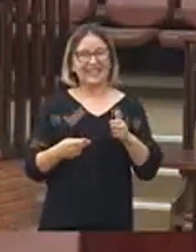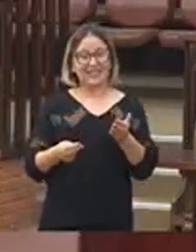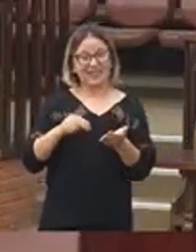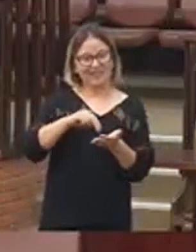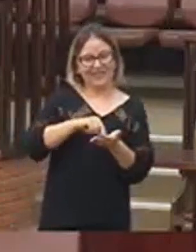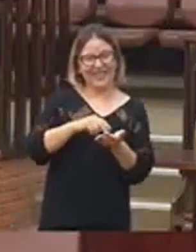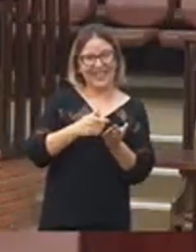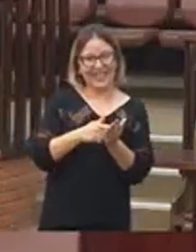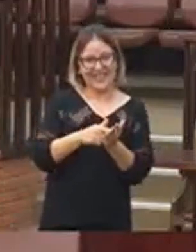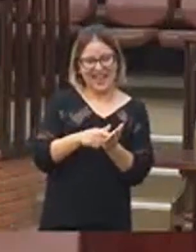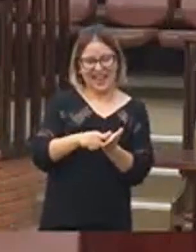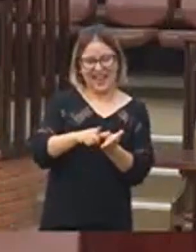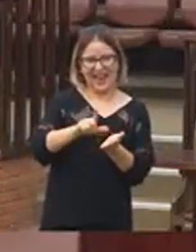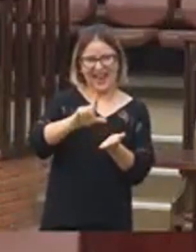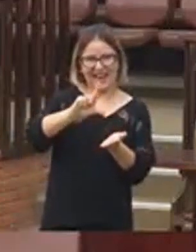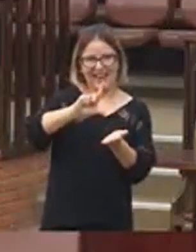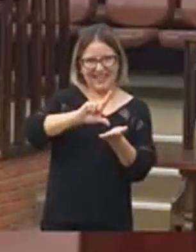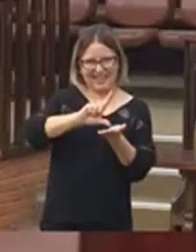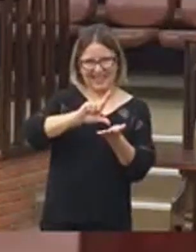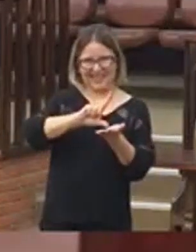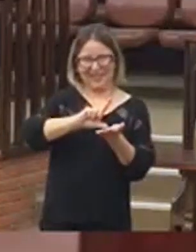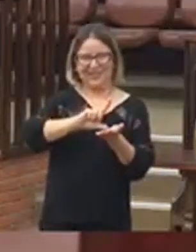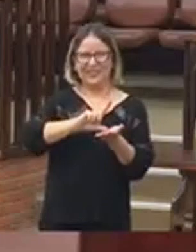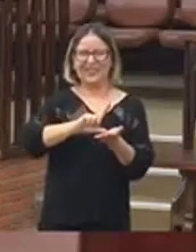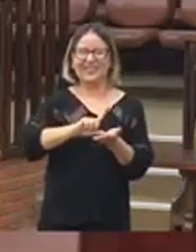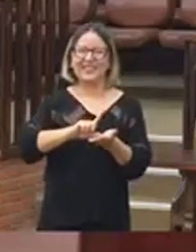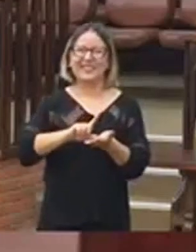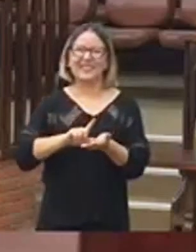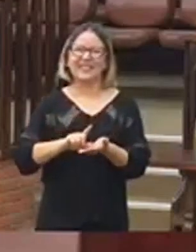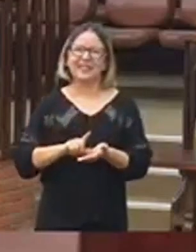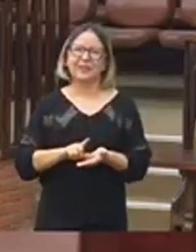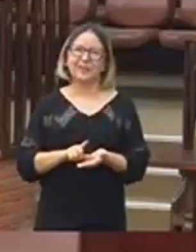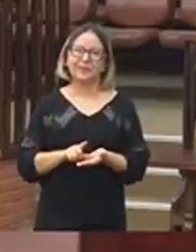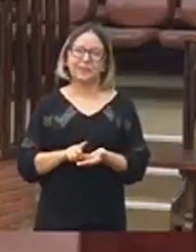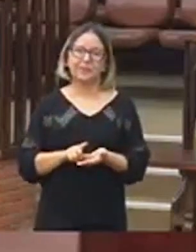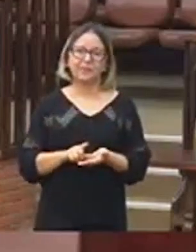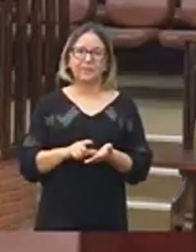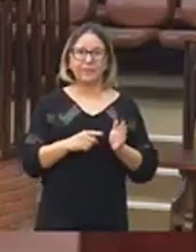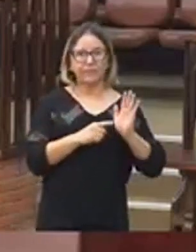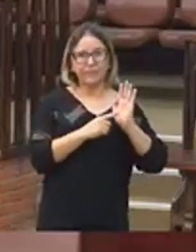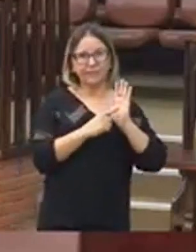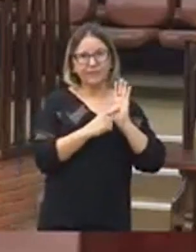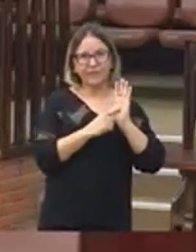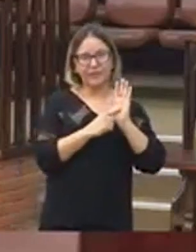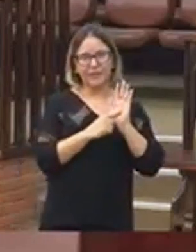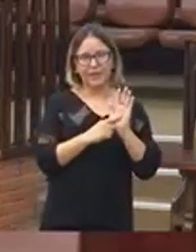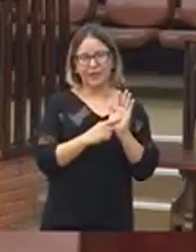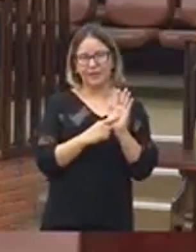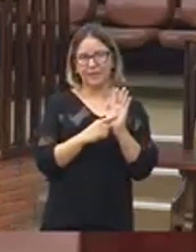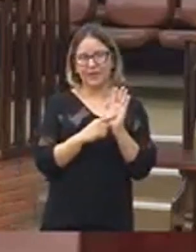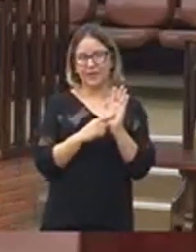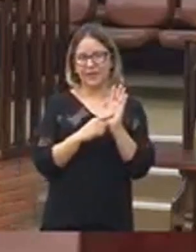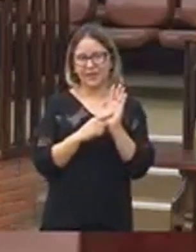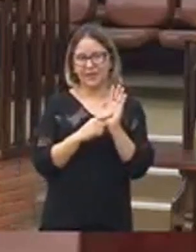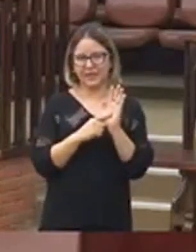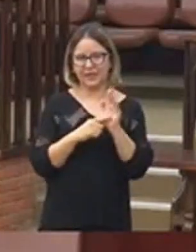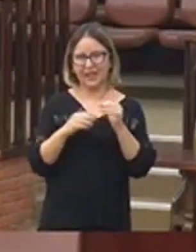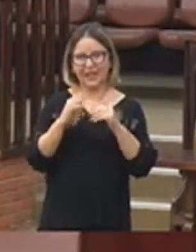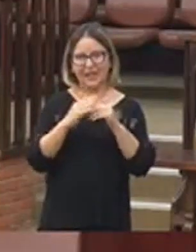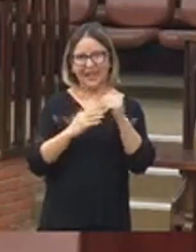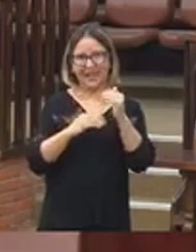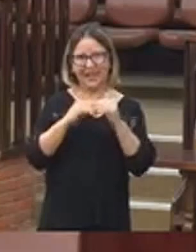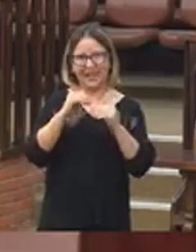ressuscitação de Lázaro, e que ele representa a